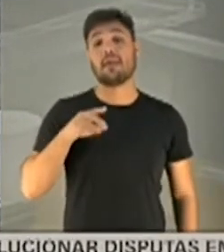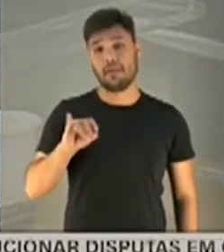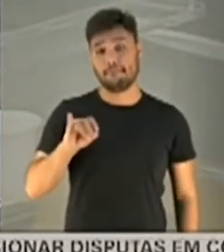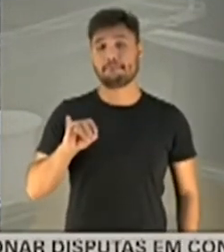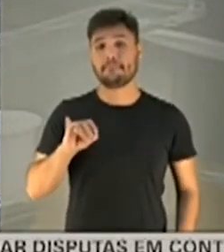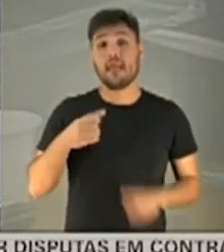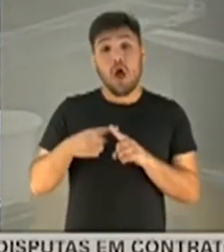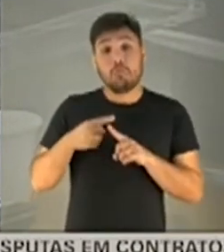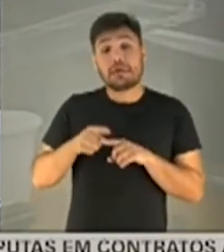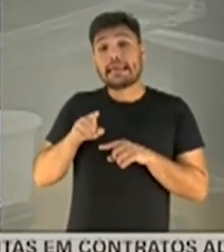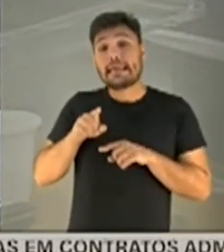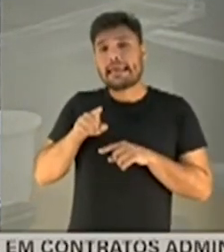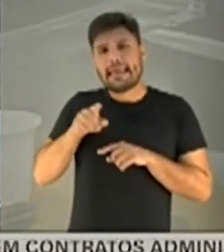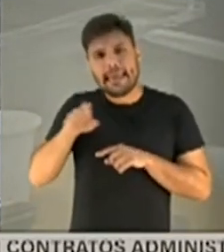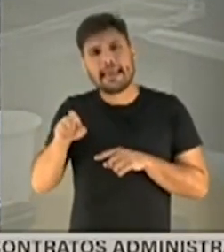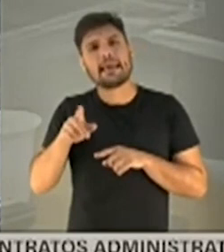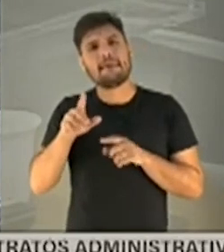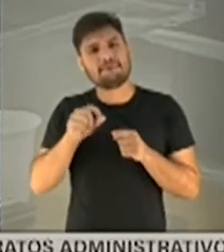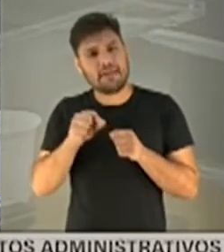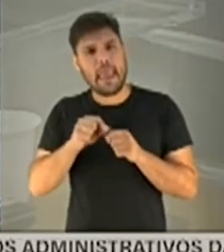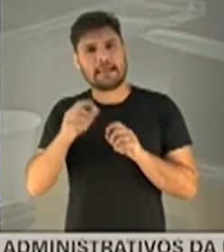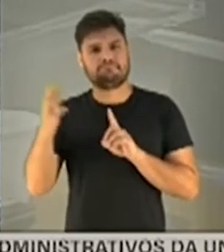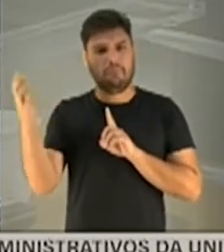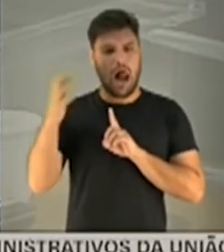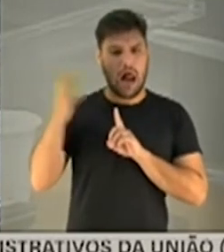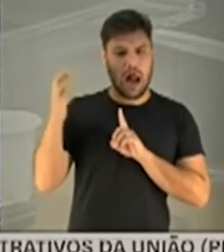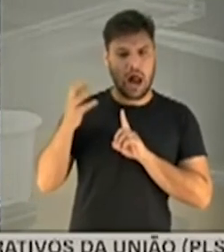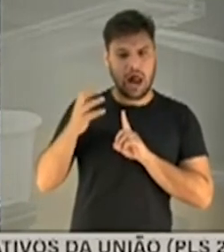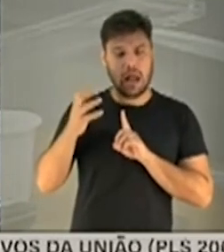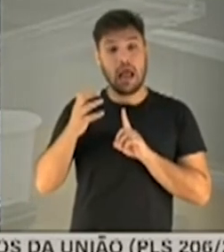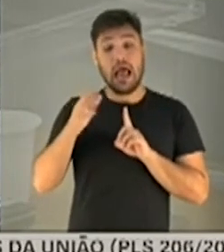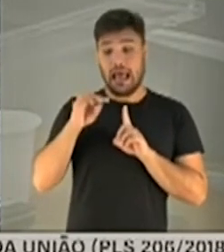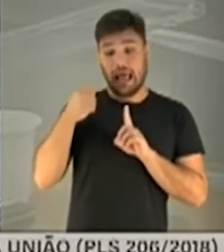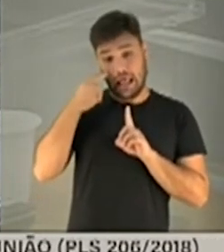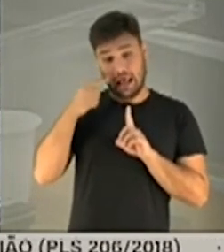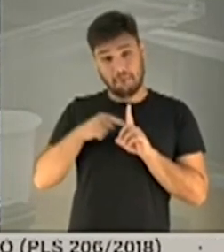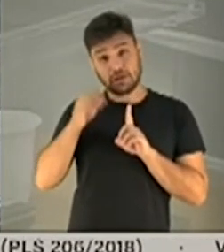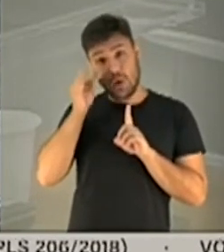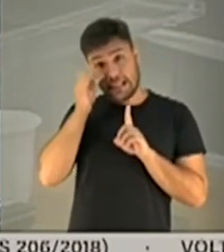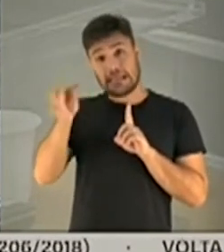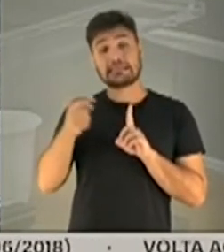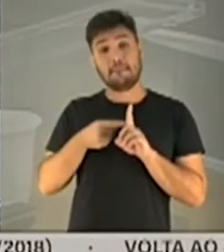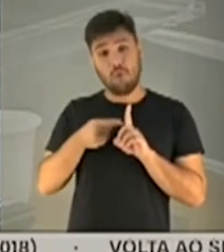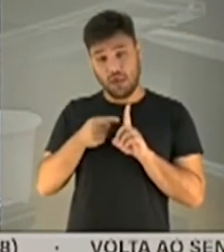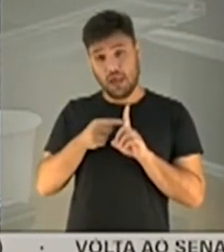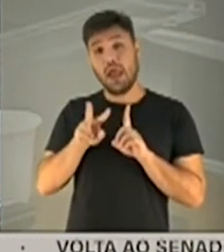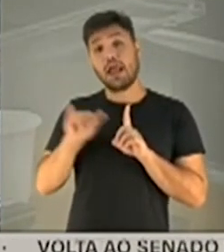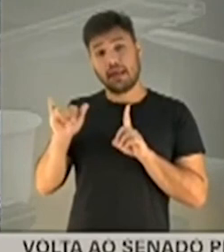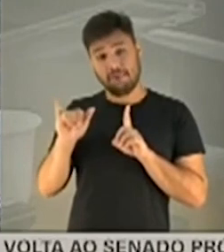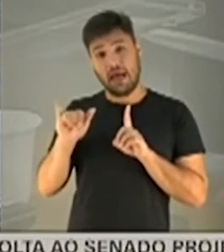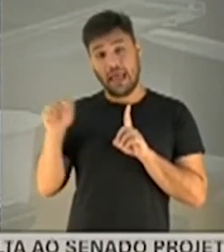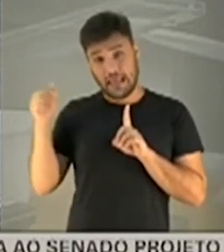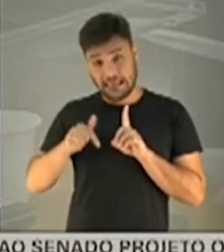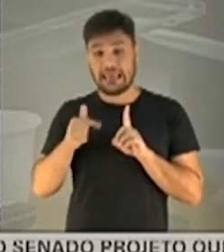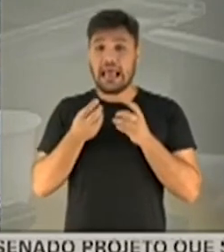das ameaças explícitas que ele fez a testemunhas que estão programadas para depor